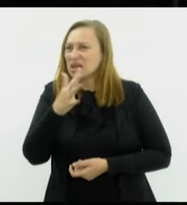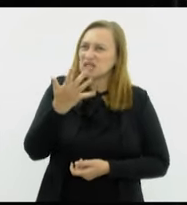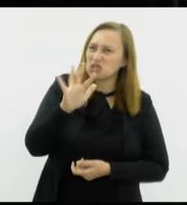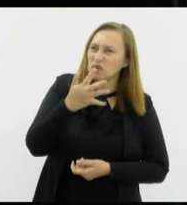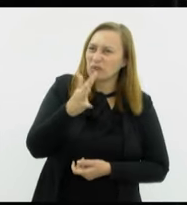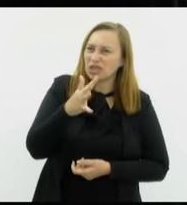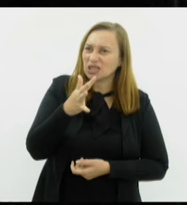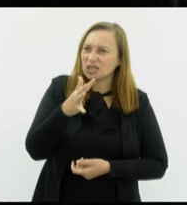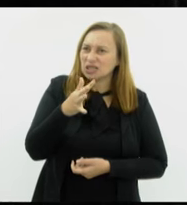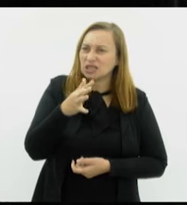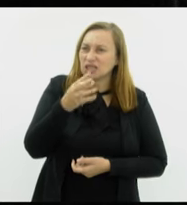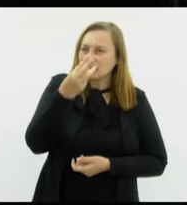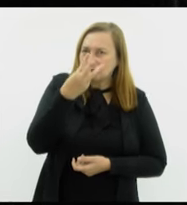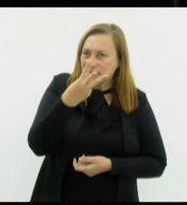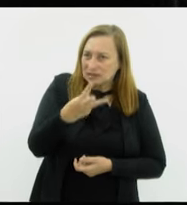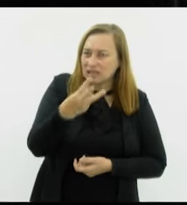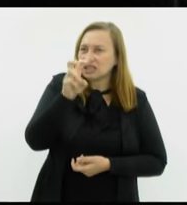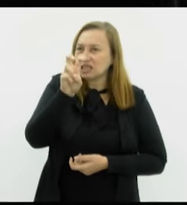casa dos